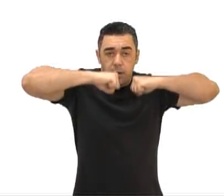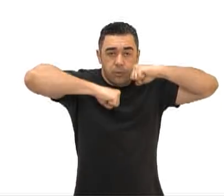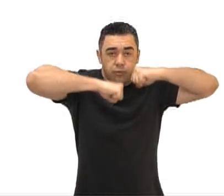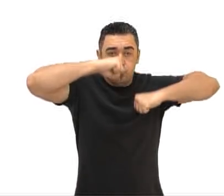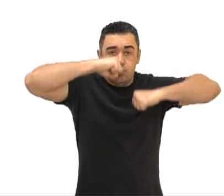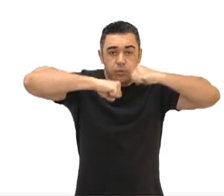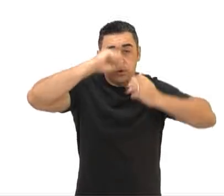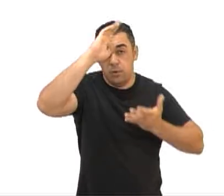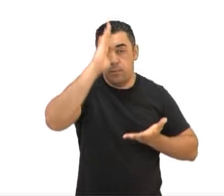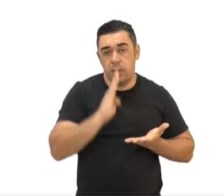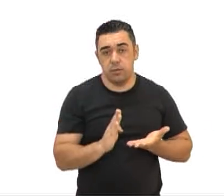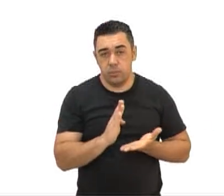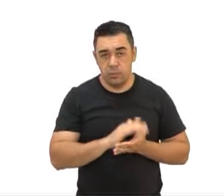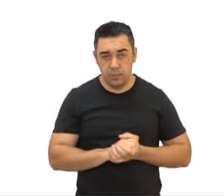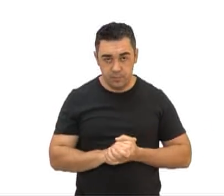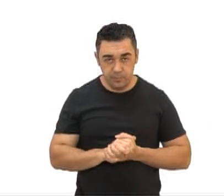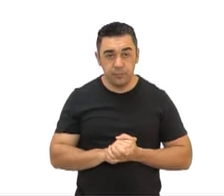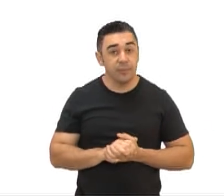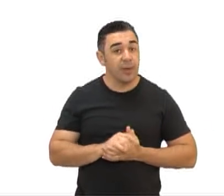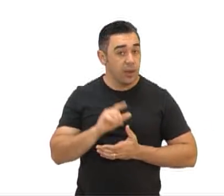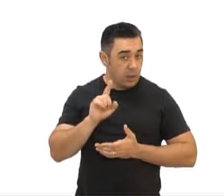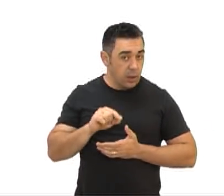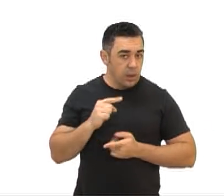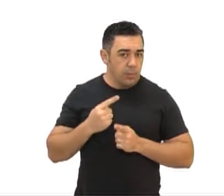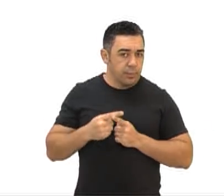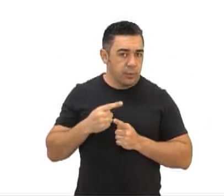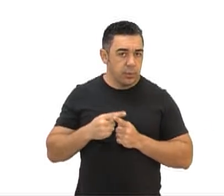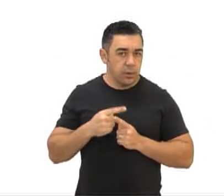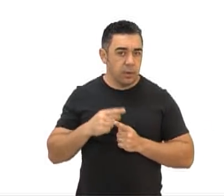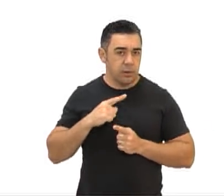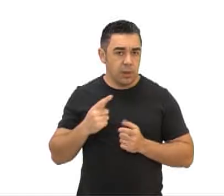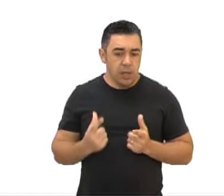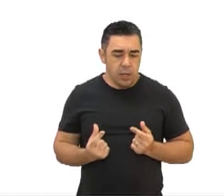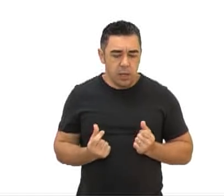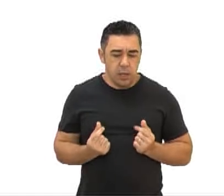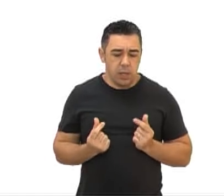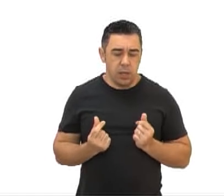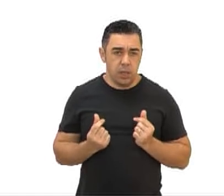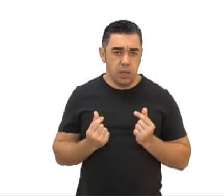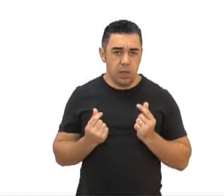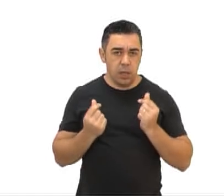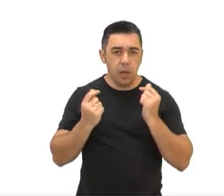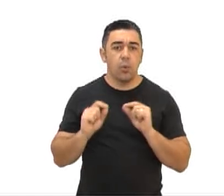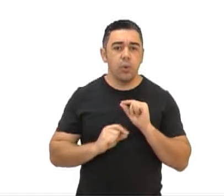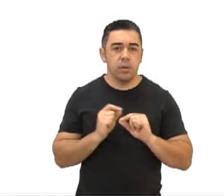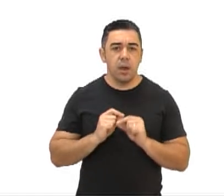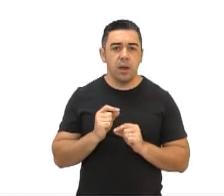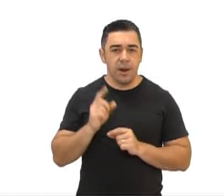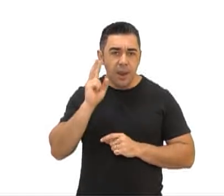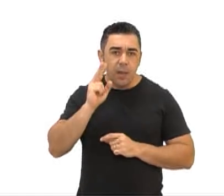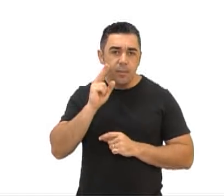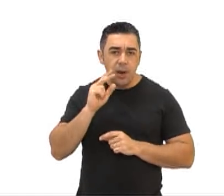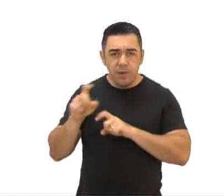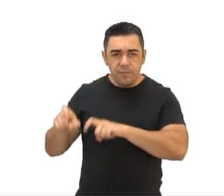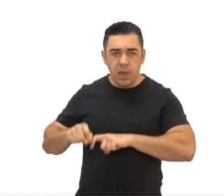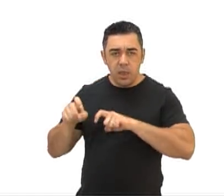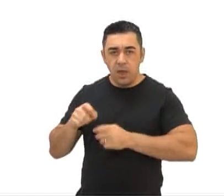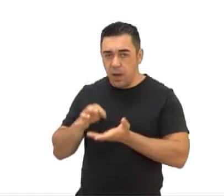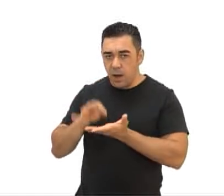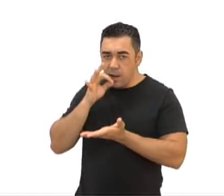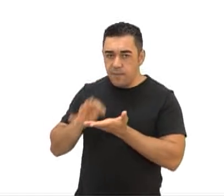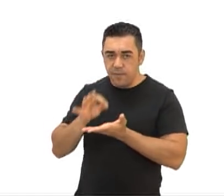no Brasil, que é o resultado do acúmulo das riquezas lá da produção do café, lembram? E aí